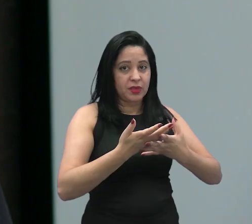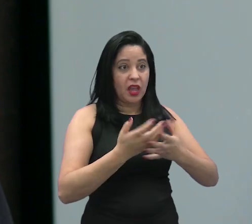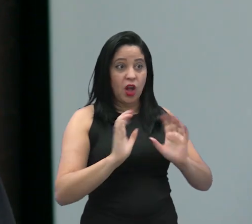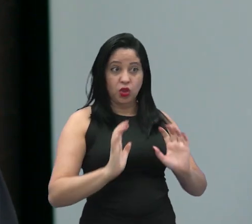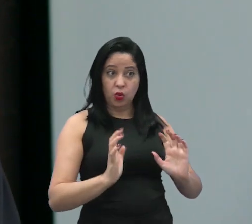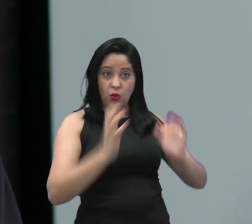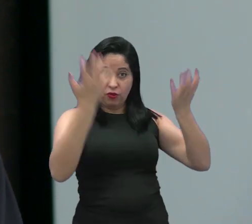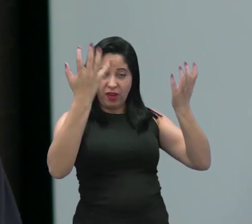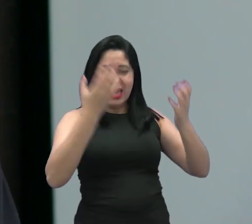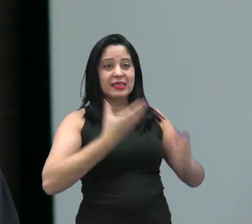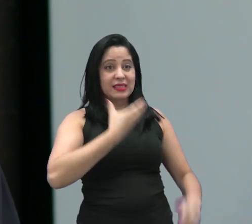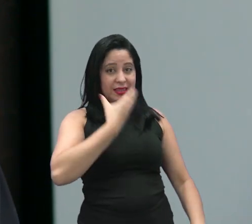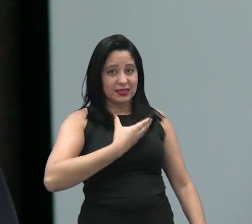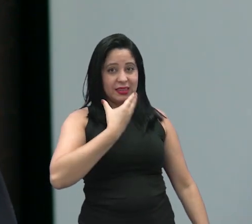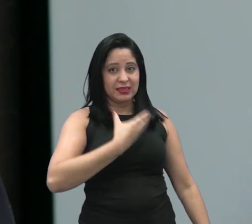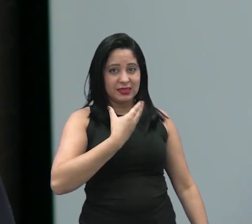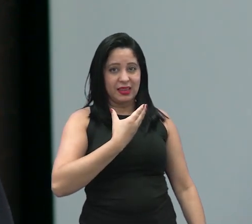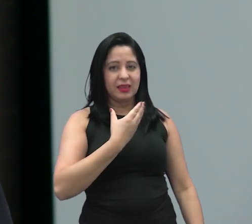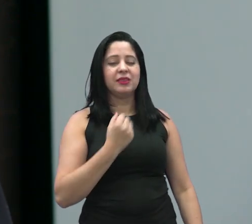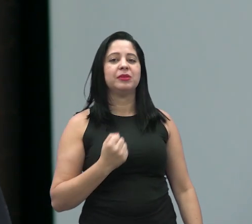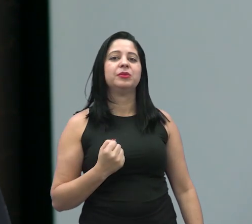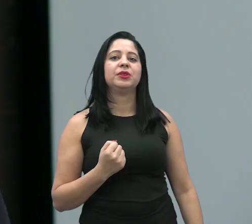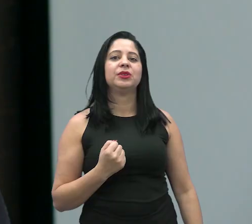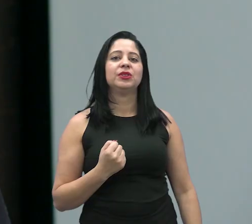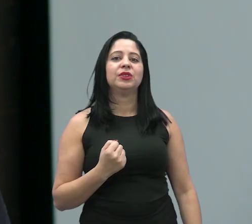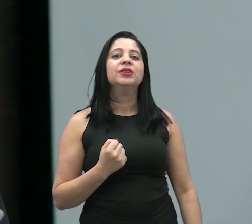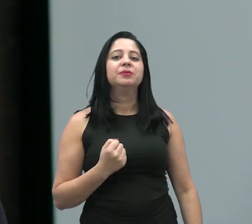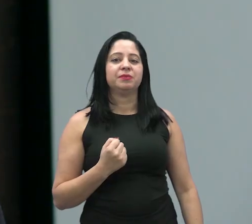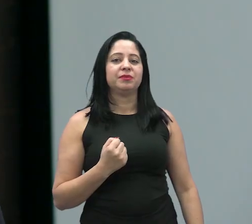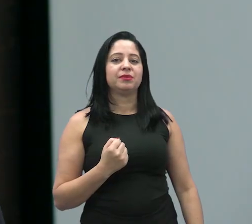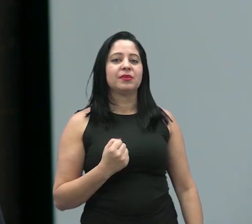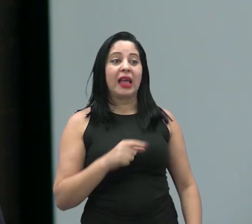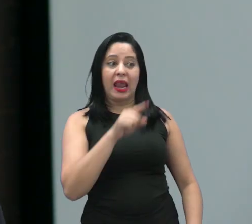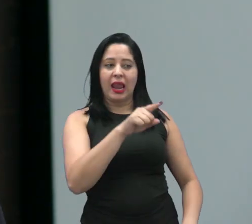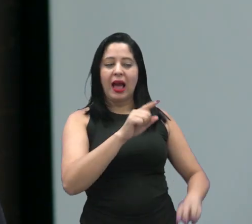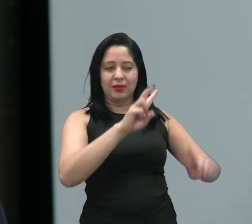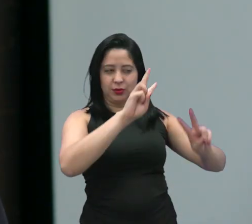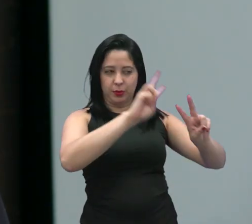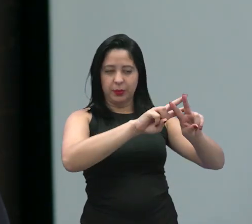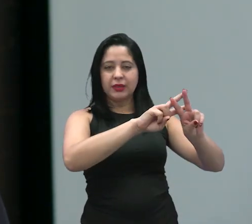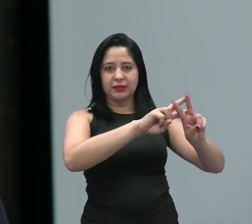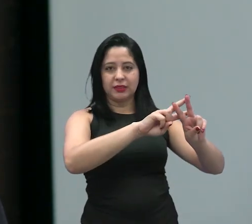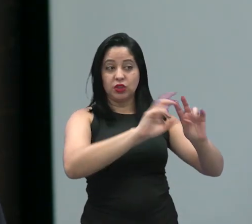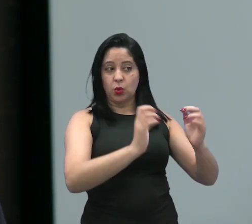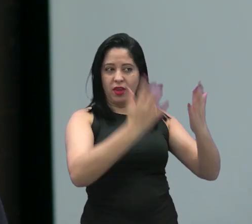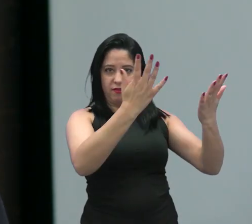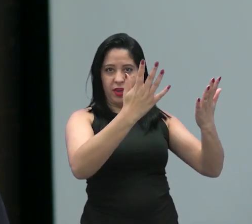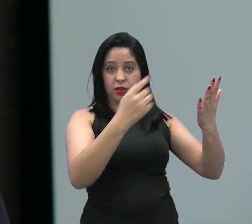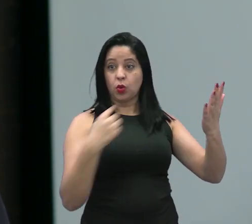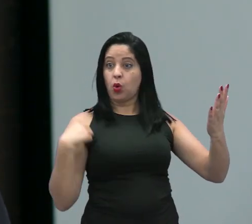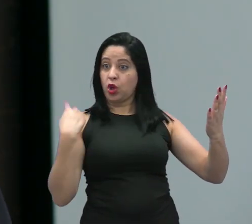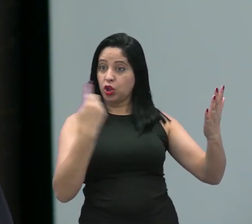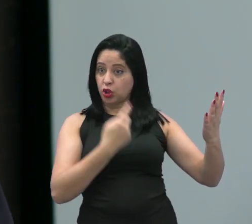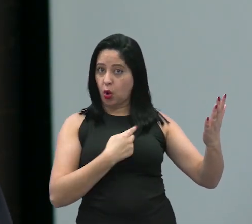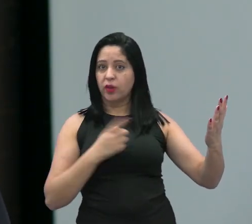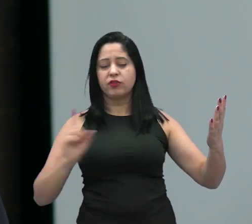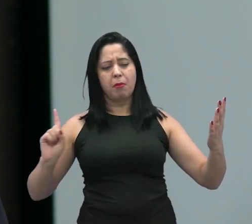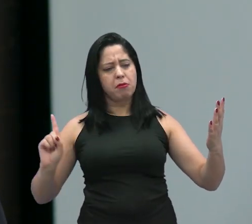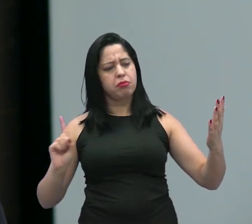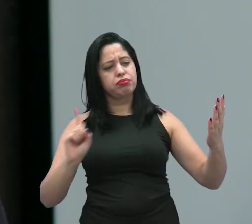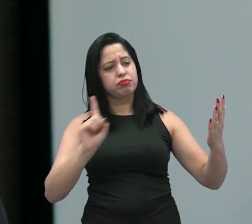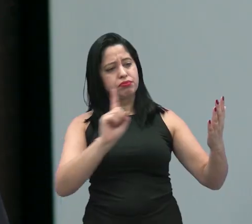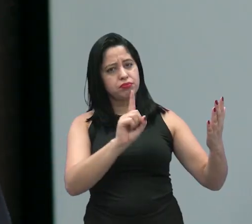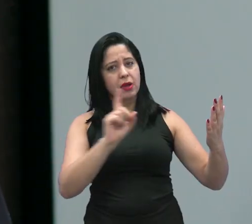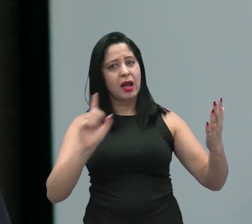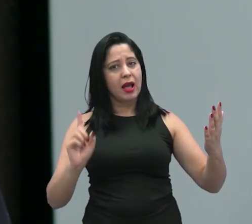festa de final de ano, isso eu acho que foi o maior presente para a gente. De final de ano do presídio, o projeto foi chamado, foi